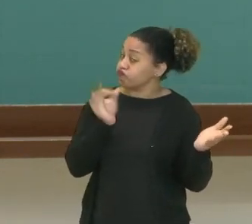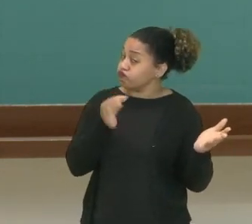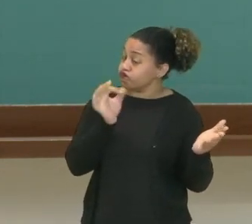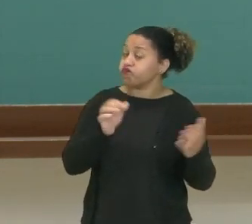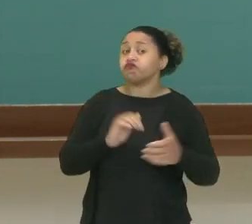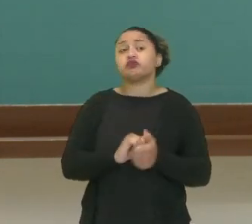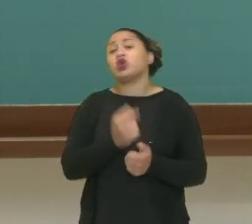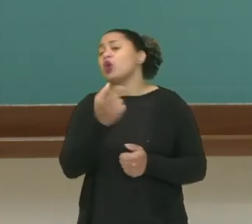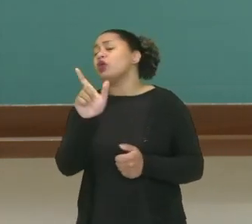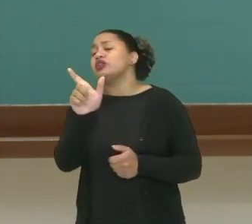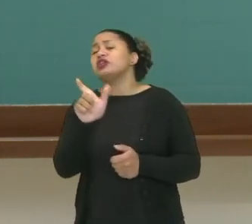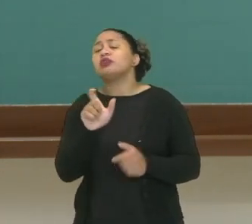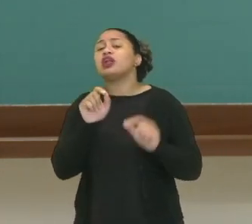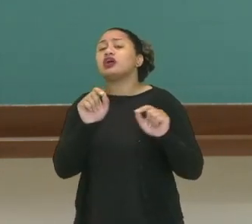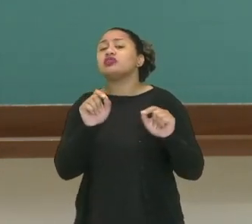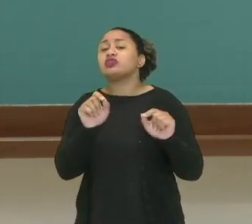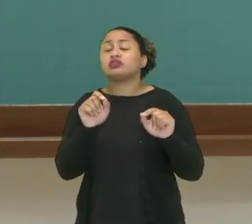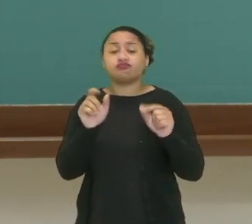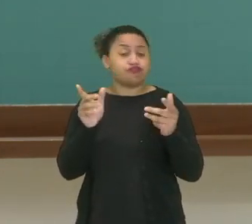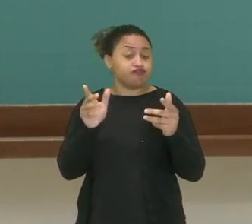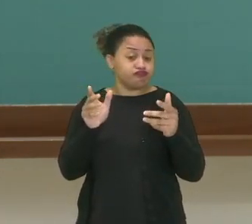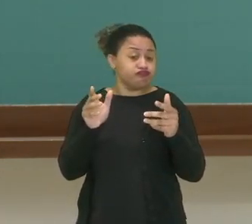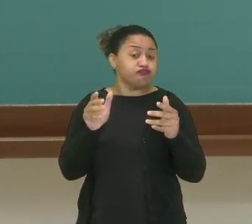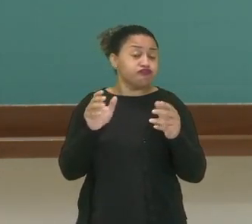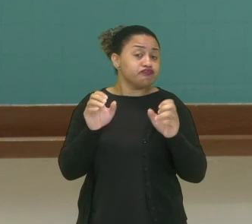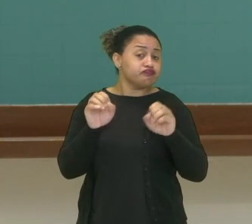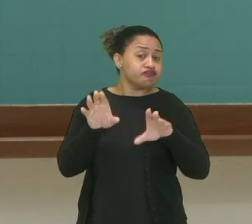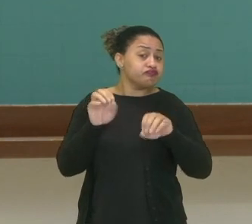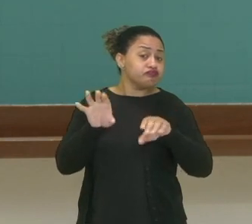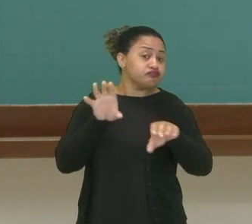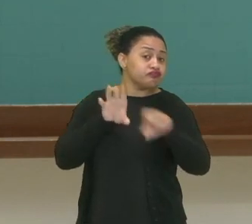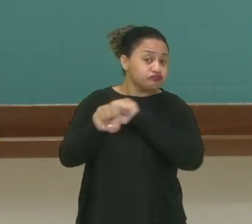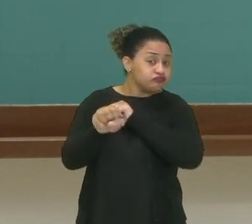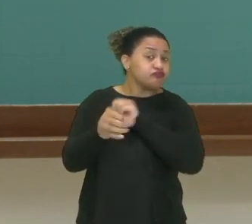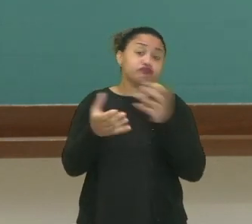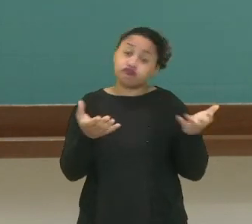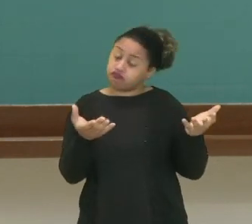Qual outra? Formação? Boa!